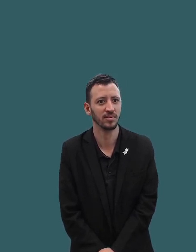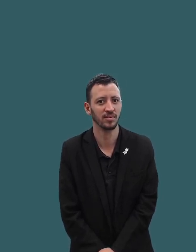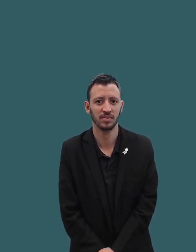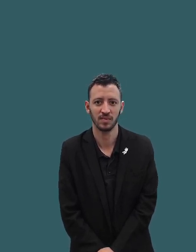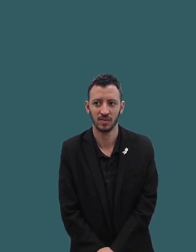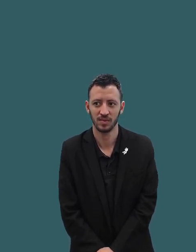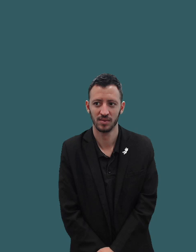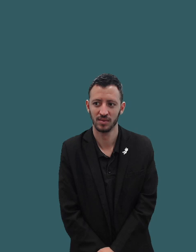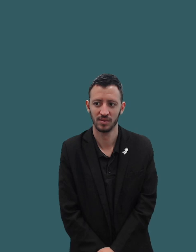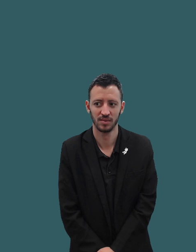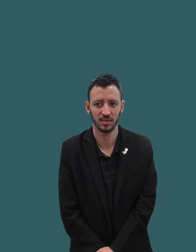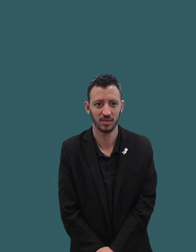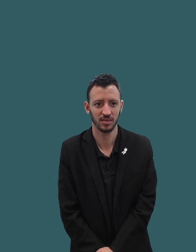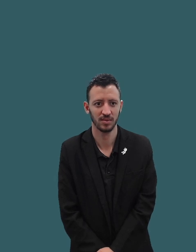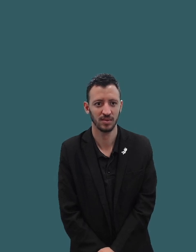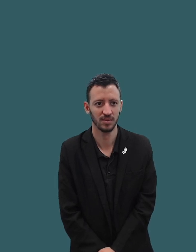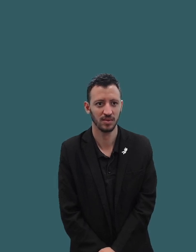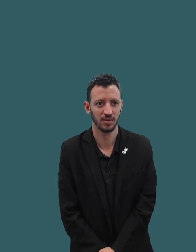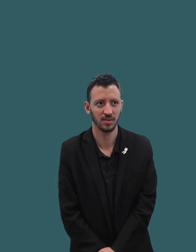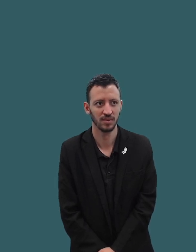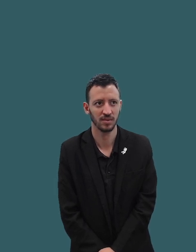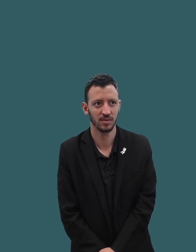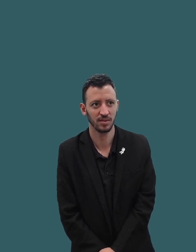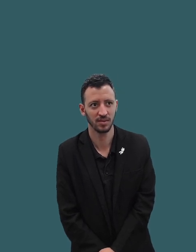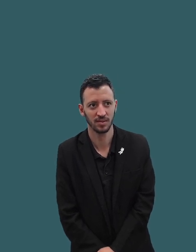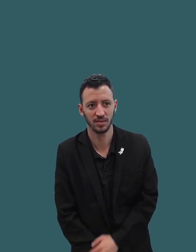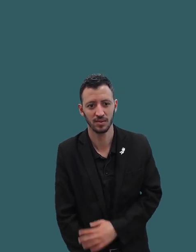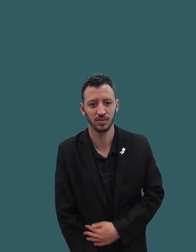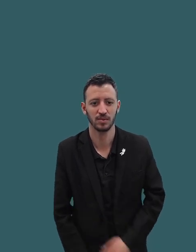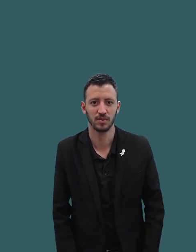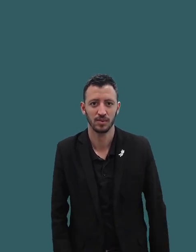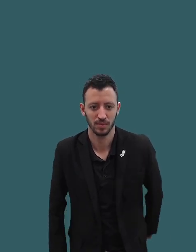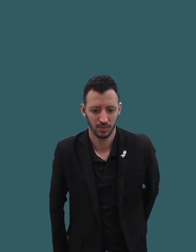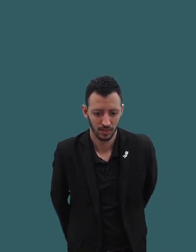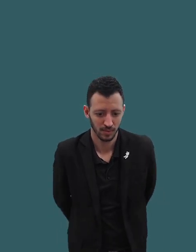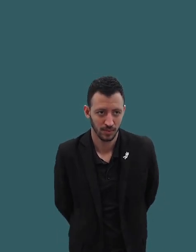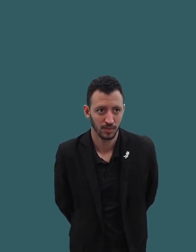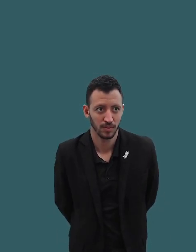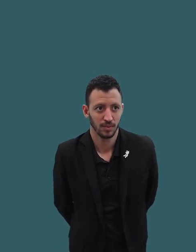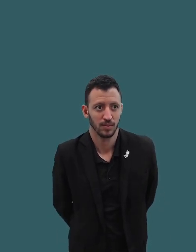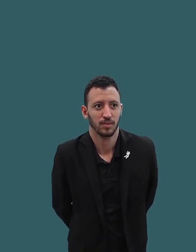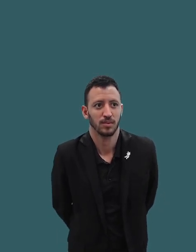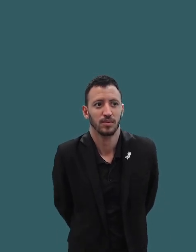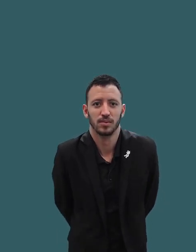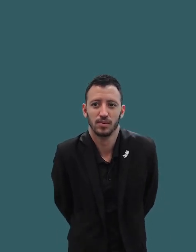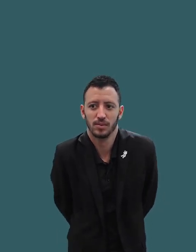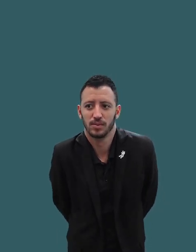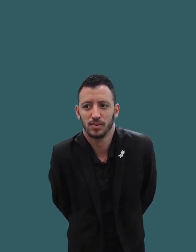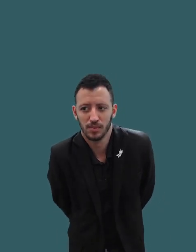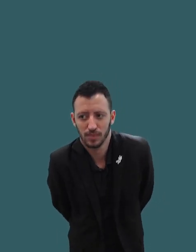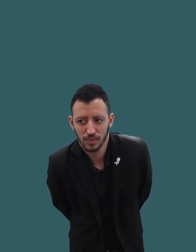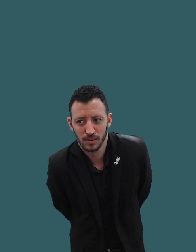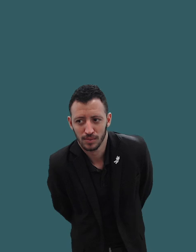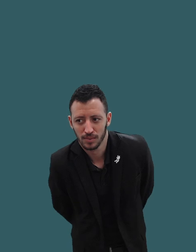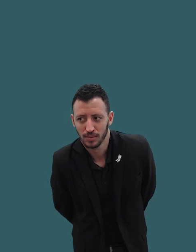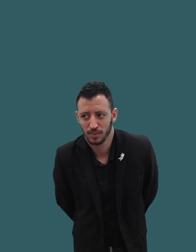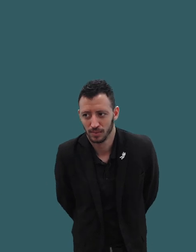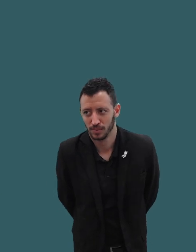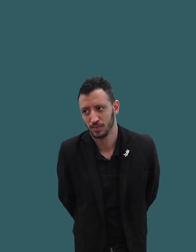grisalhos, penteados para trás. Utiliza óculos pretos, brincos, uma blusa com gola em V